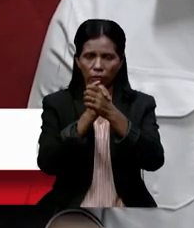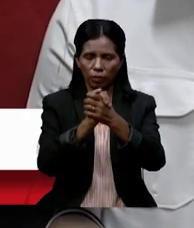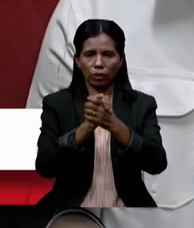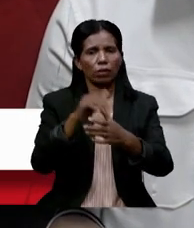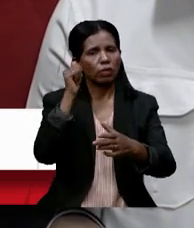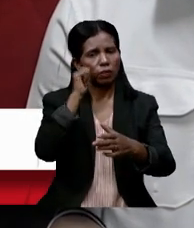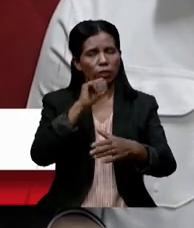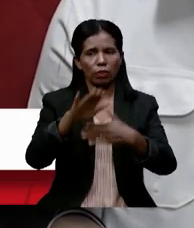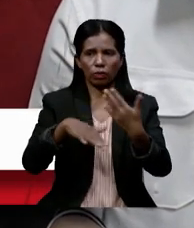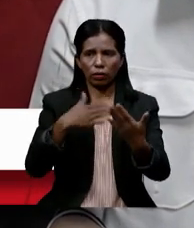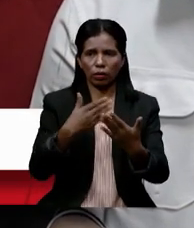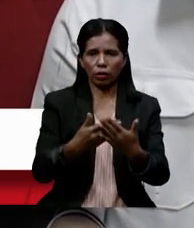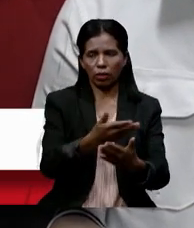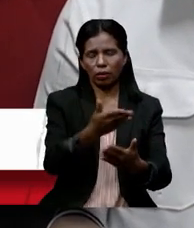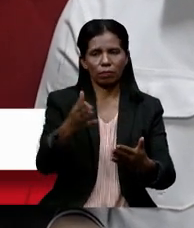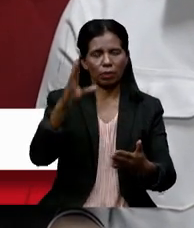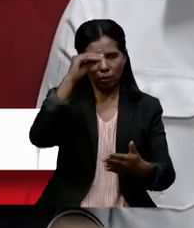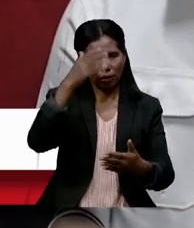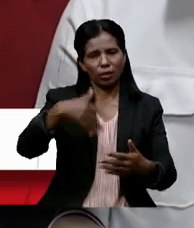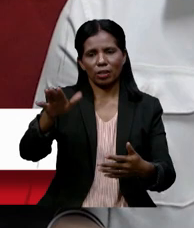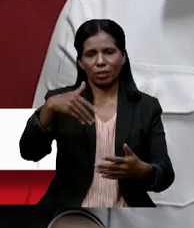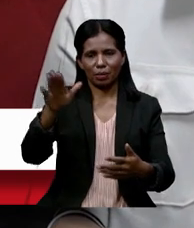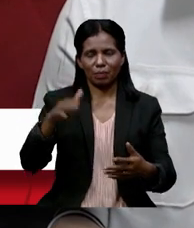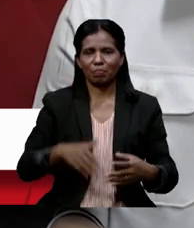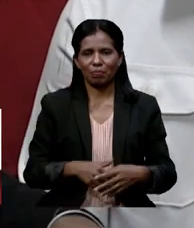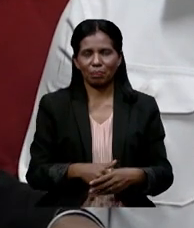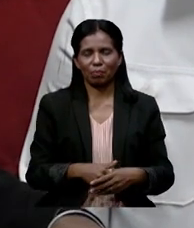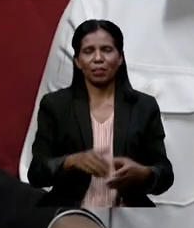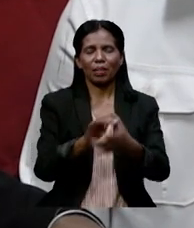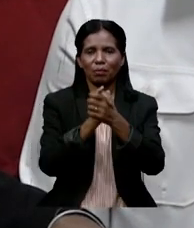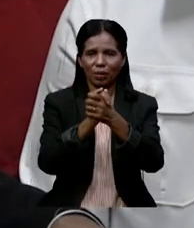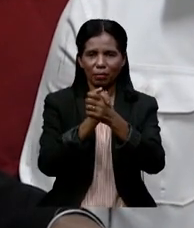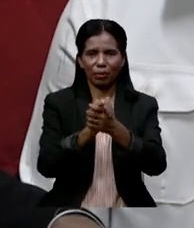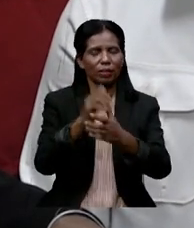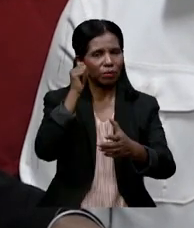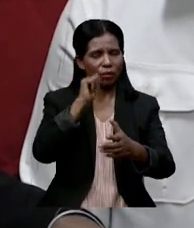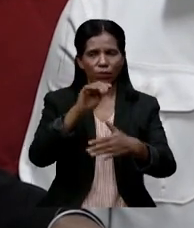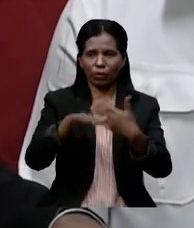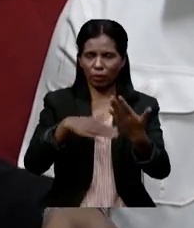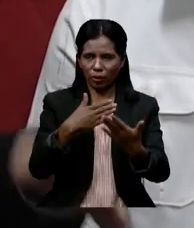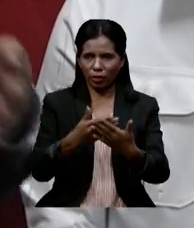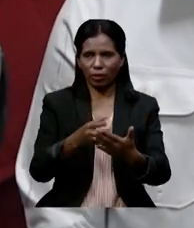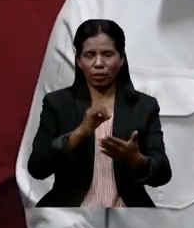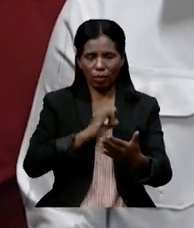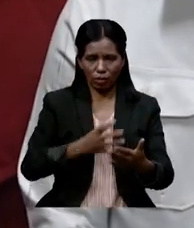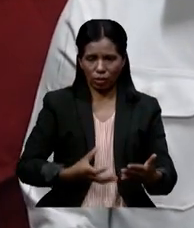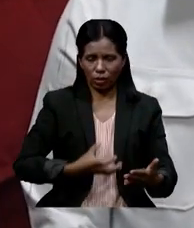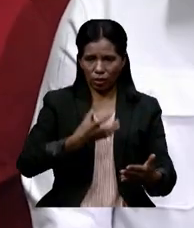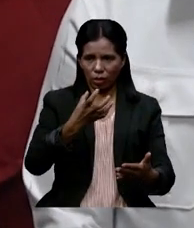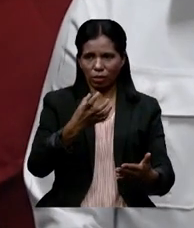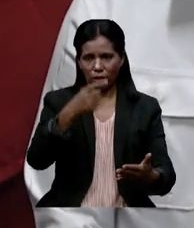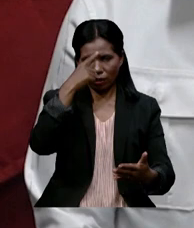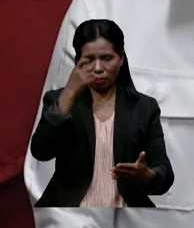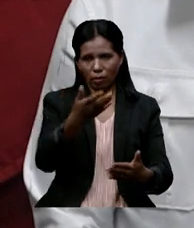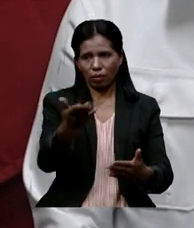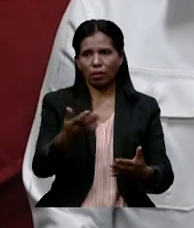a todo e me manda ser sétia. Parabéns, meu afeto a todo. Ao vir de tomba, também não